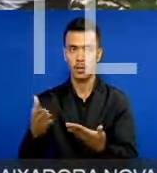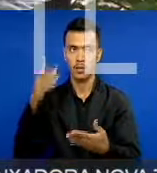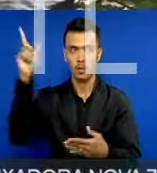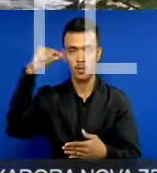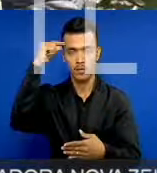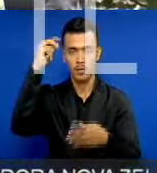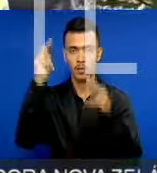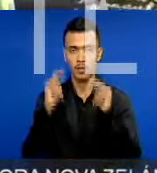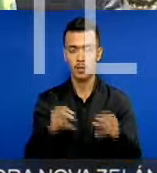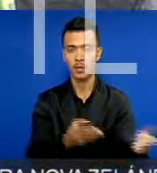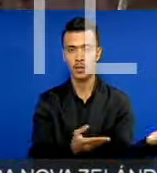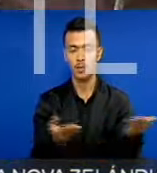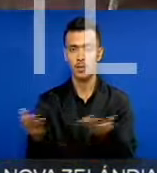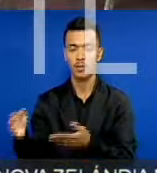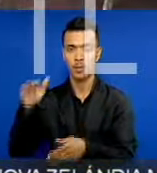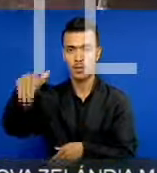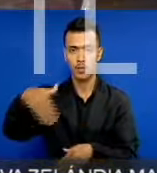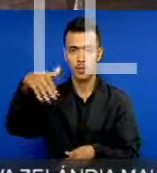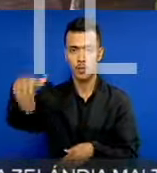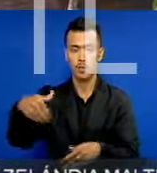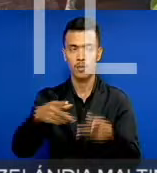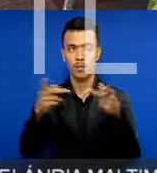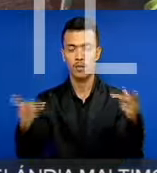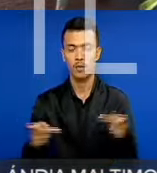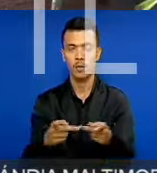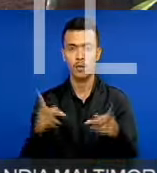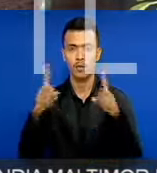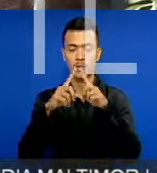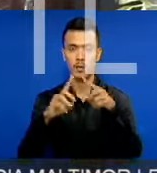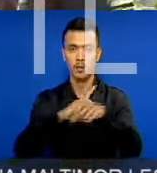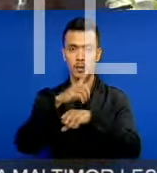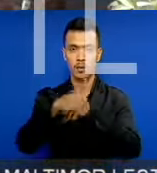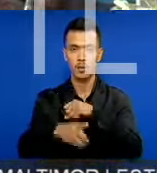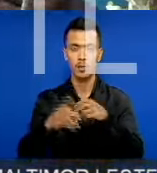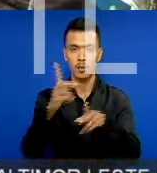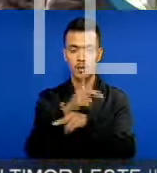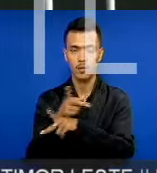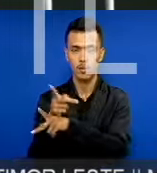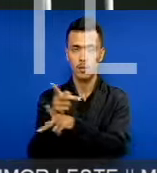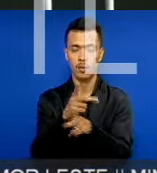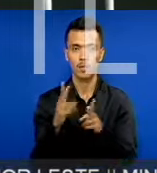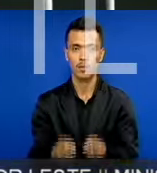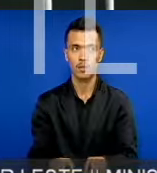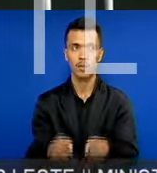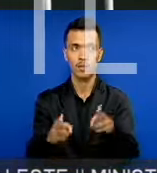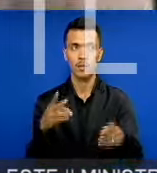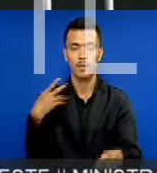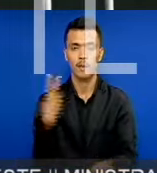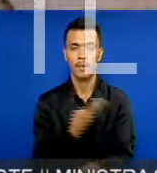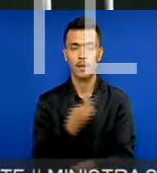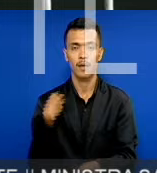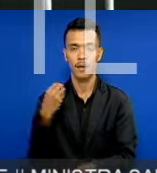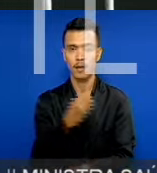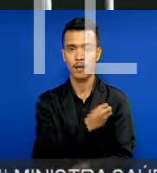tem que destaca escavator e a área nebe risco bot ba desastre ho di hola atuação na lais. A mi tingi sima betama